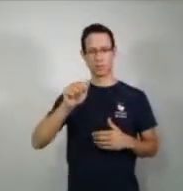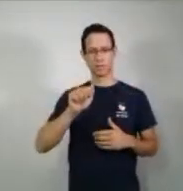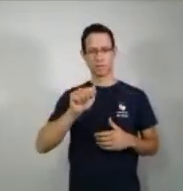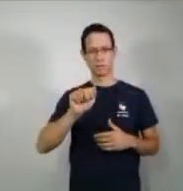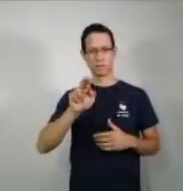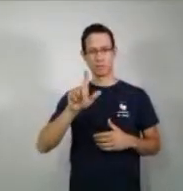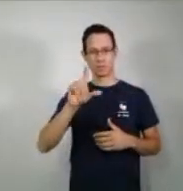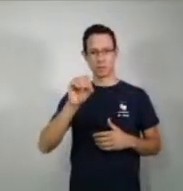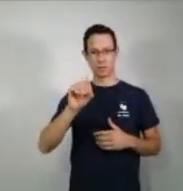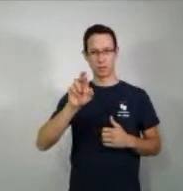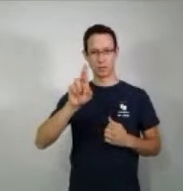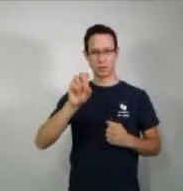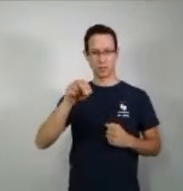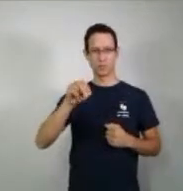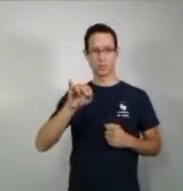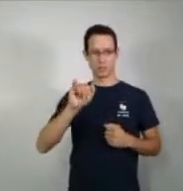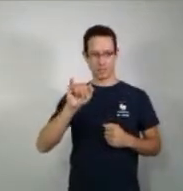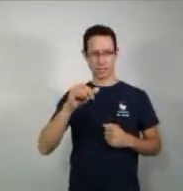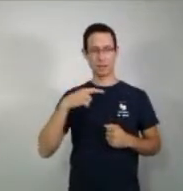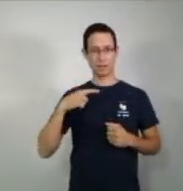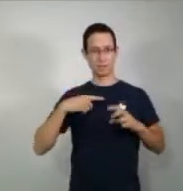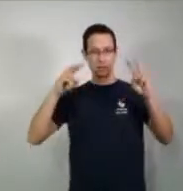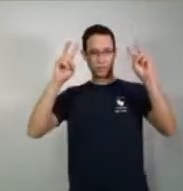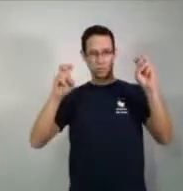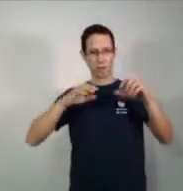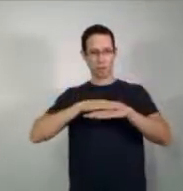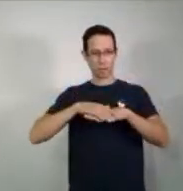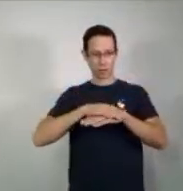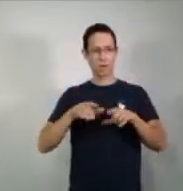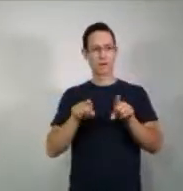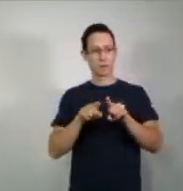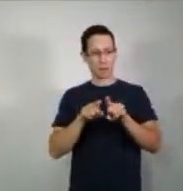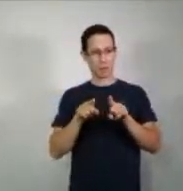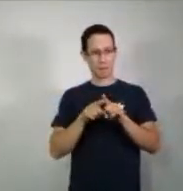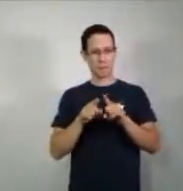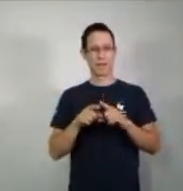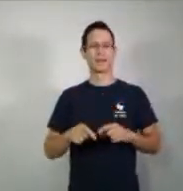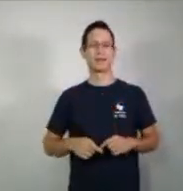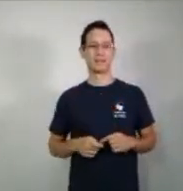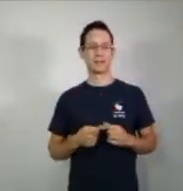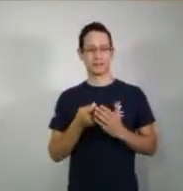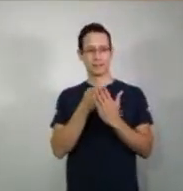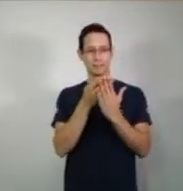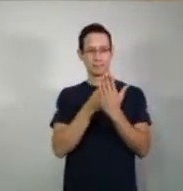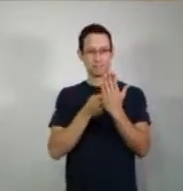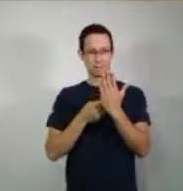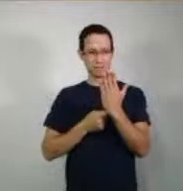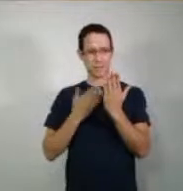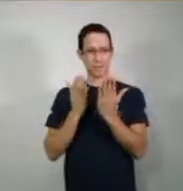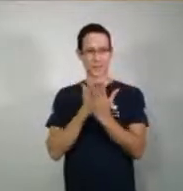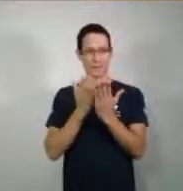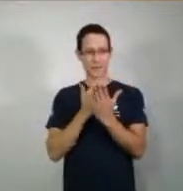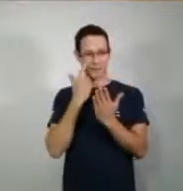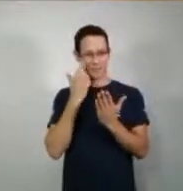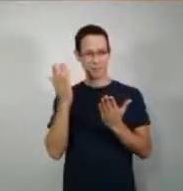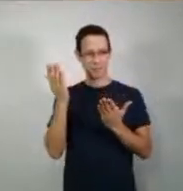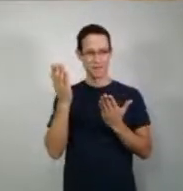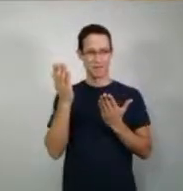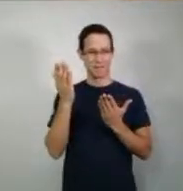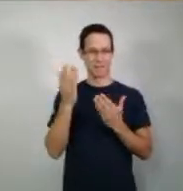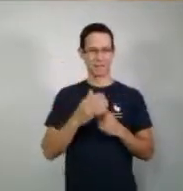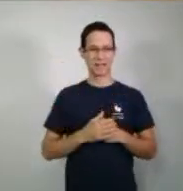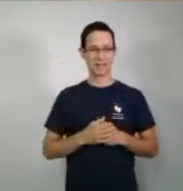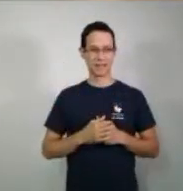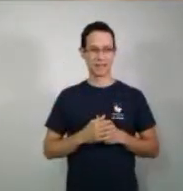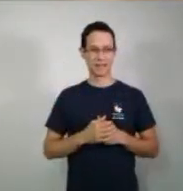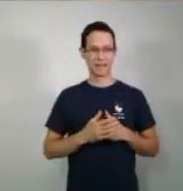conversar sobre esse tema, que foi tão bem apurado e escrito no livro que eu tenho aqui em mãos, que é O Homem que